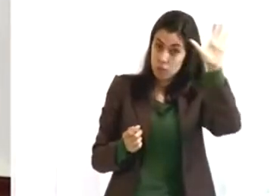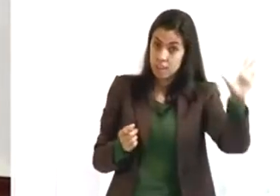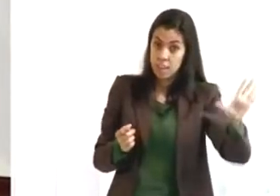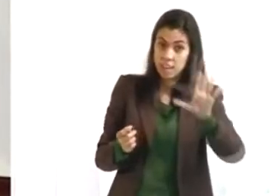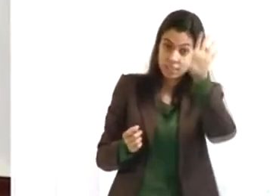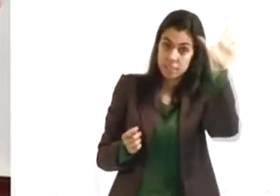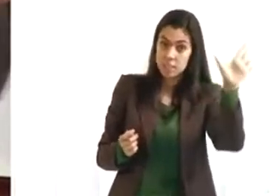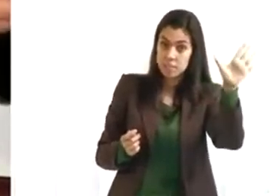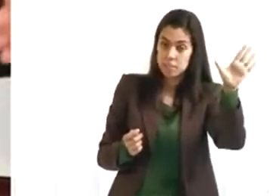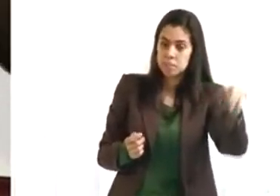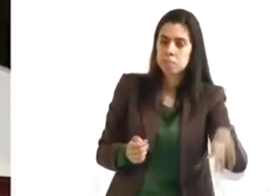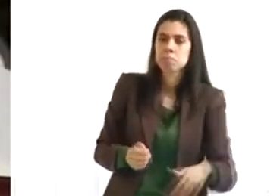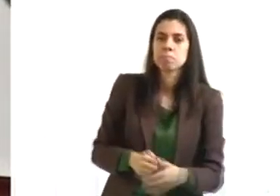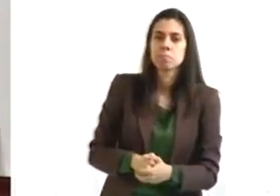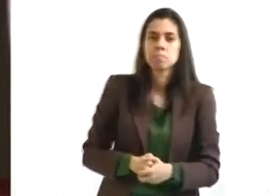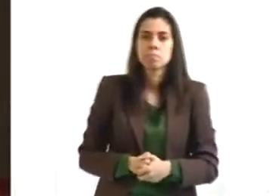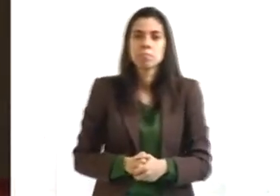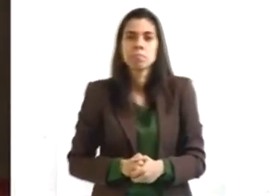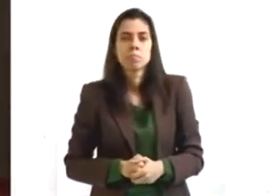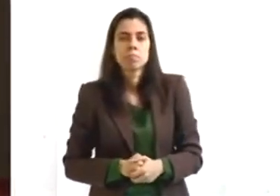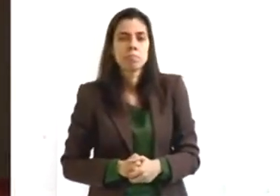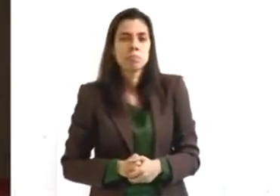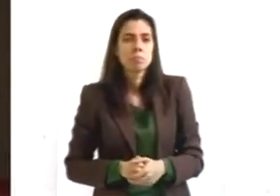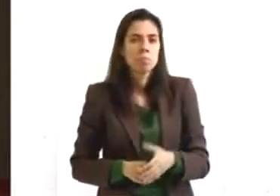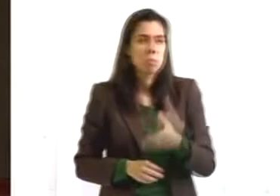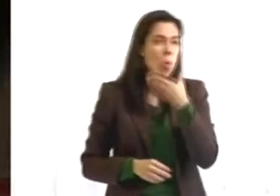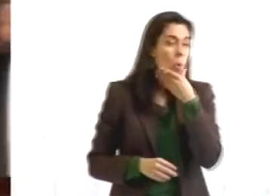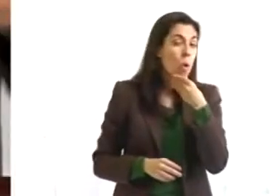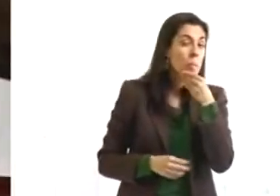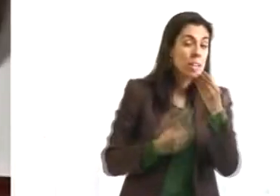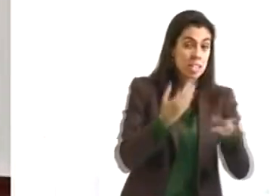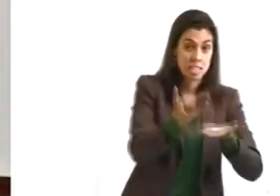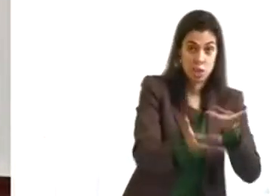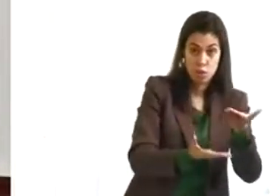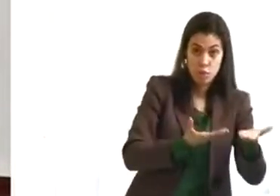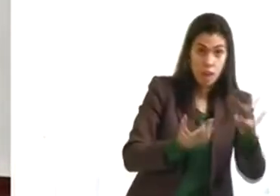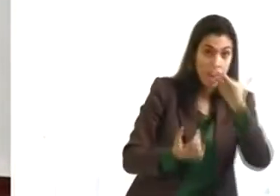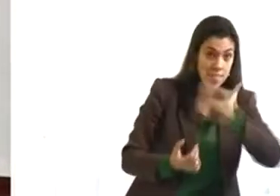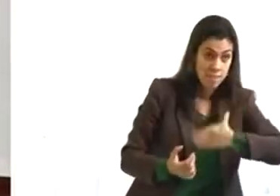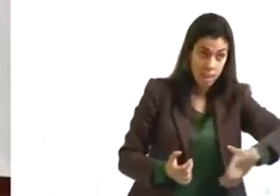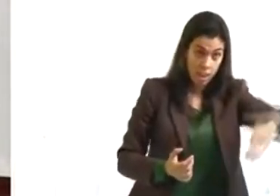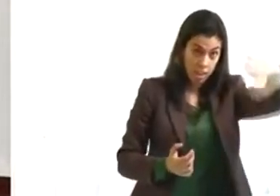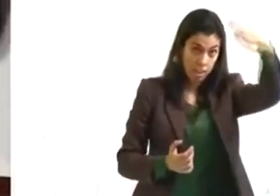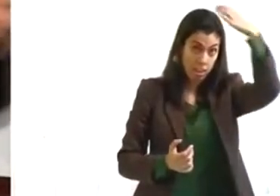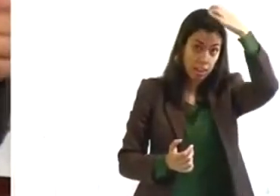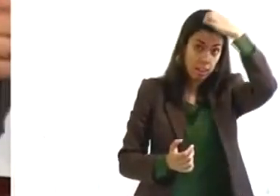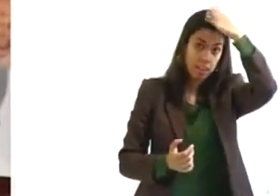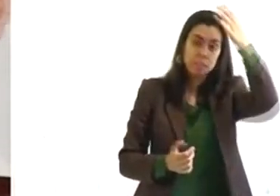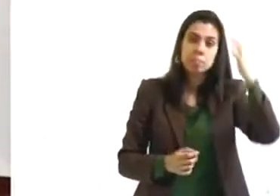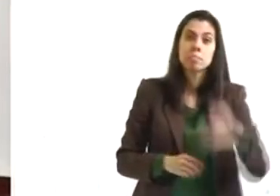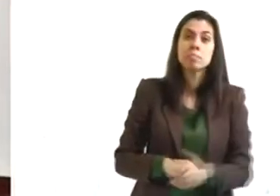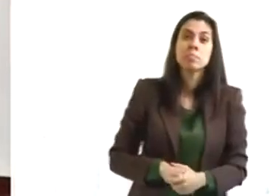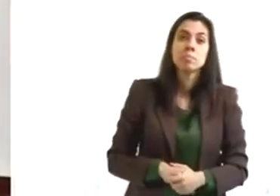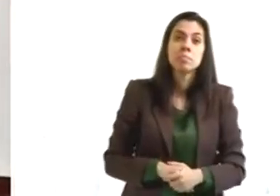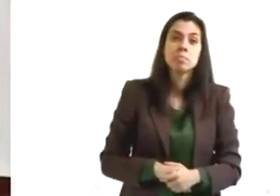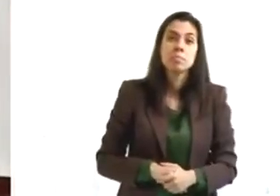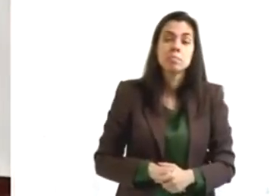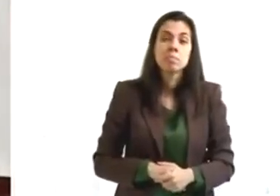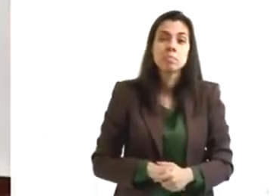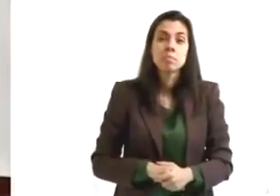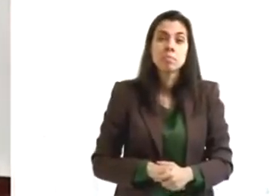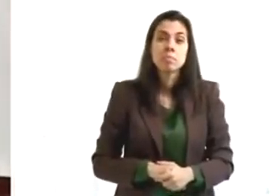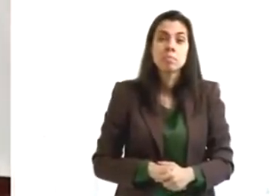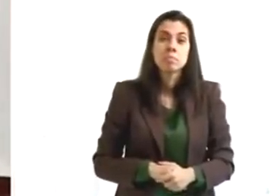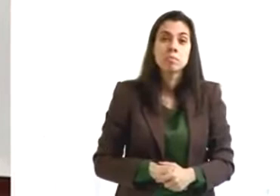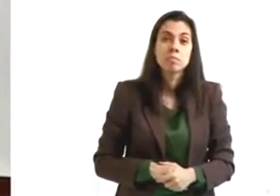era eunuco e que agora tinha ocupado uma posição de destaque. A expressão Candace aqui não é o nome da rainha, mas é para dizer que